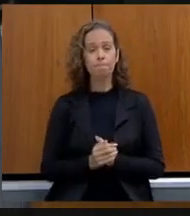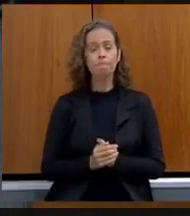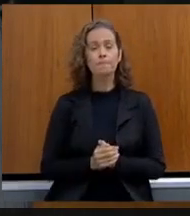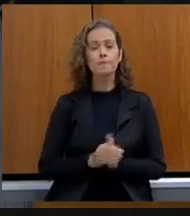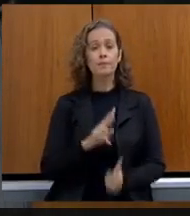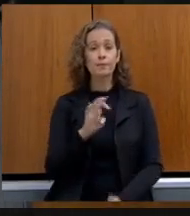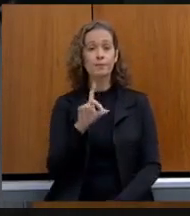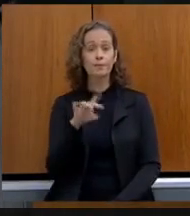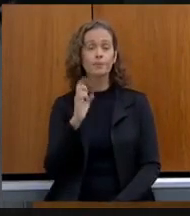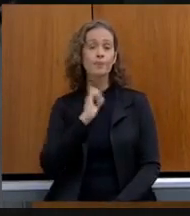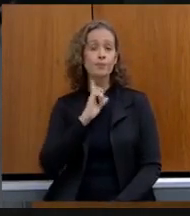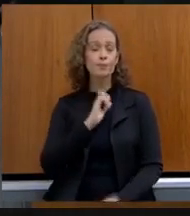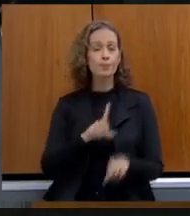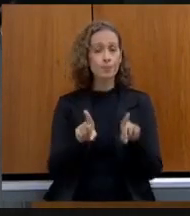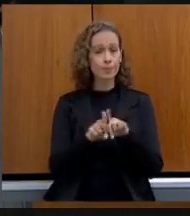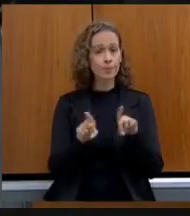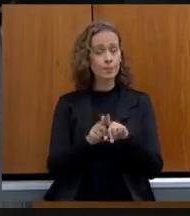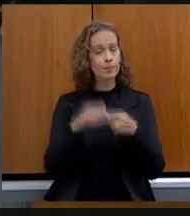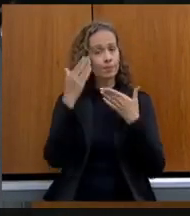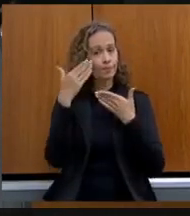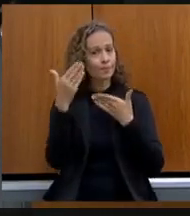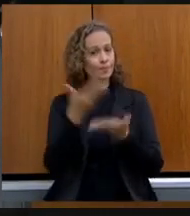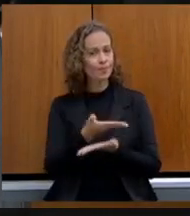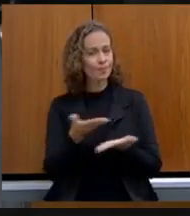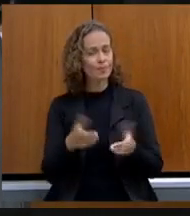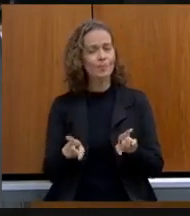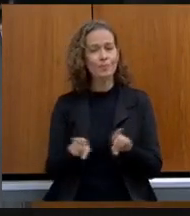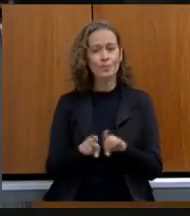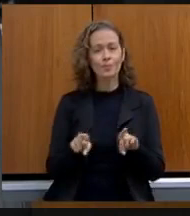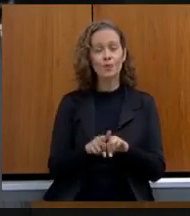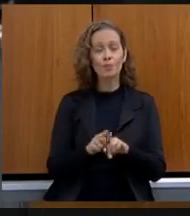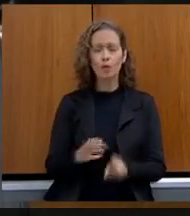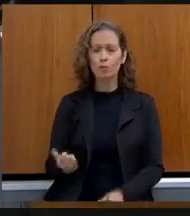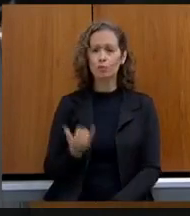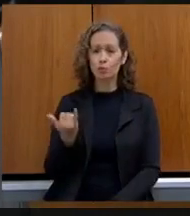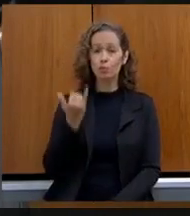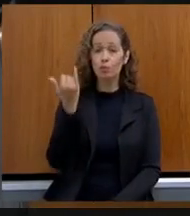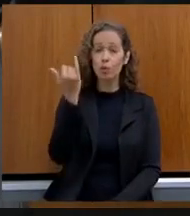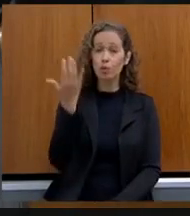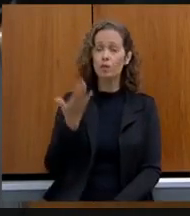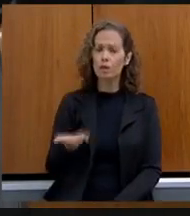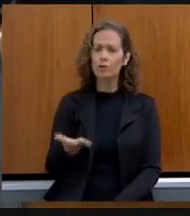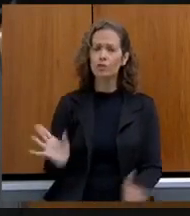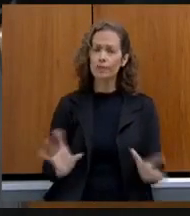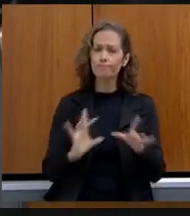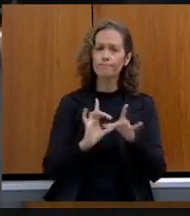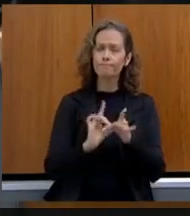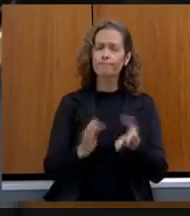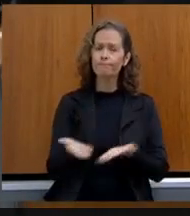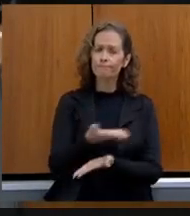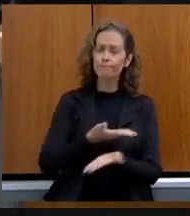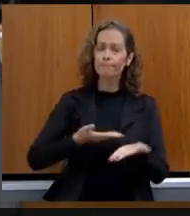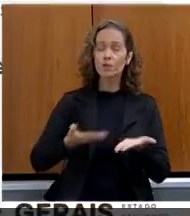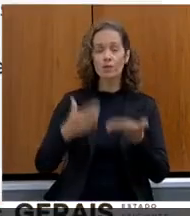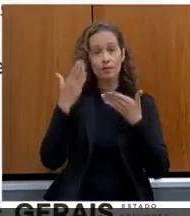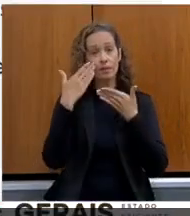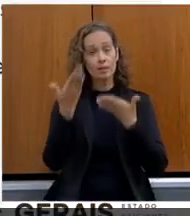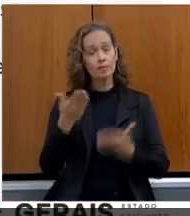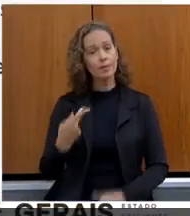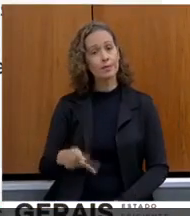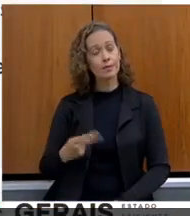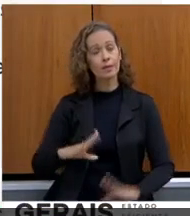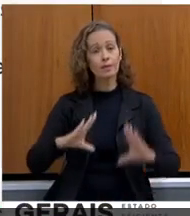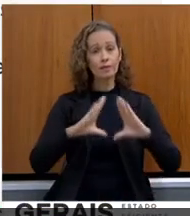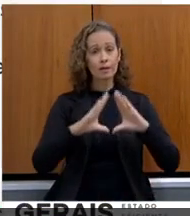rede Minas aqui em Eu também presta um agradecimento tem sido muito importante essa parte parceria também prece um agradecimento a sua casa